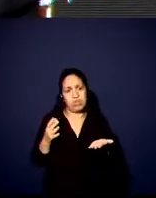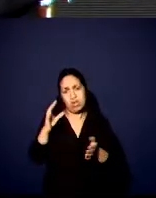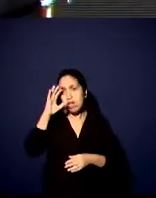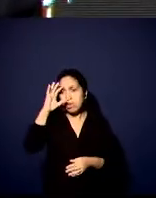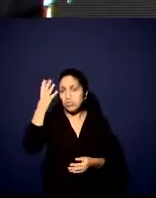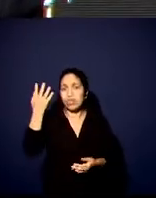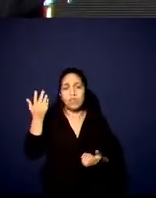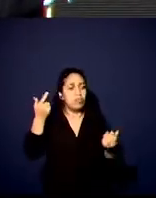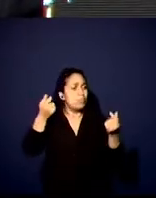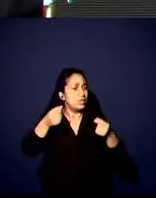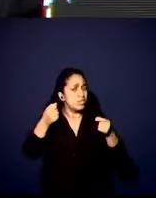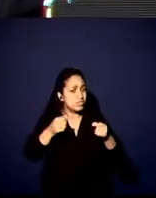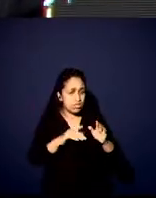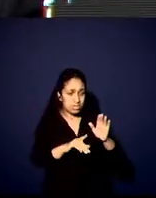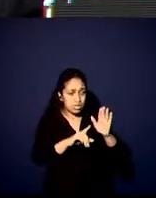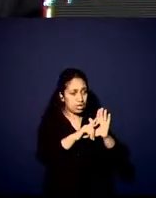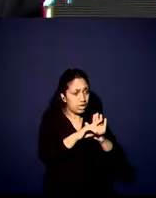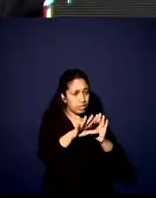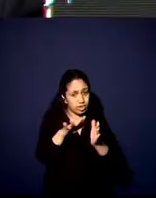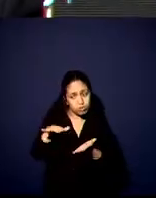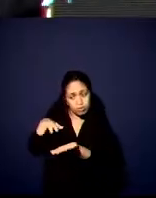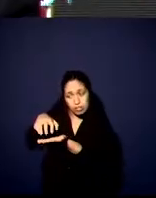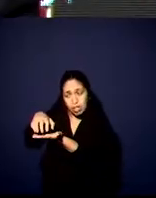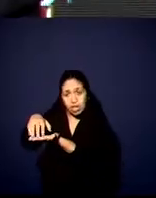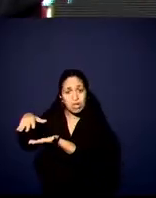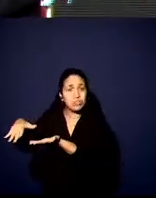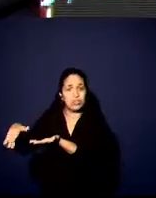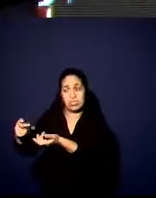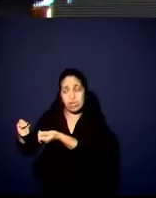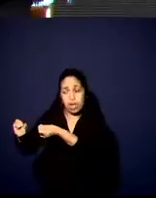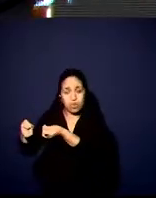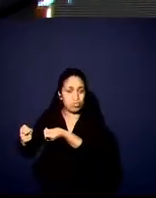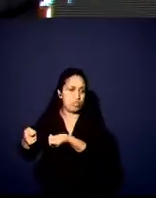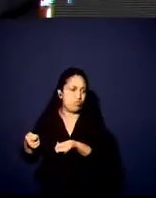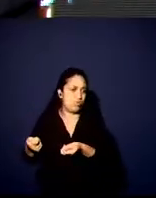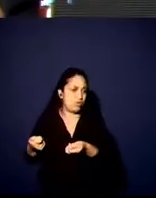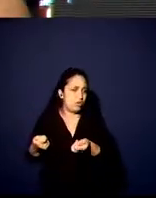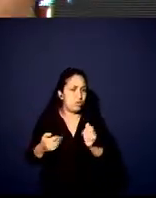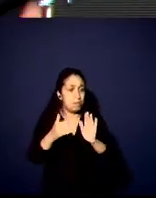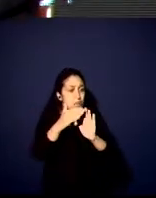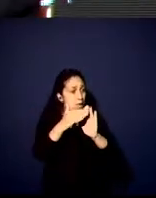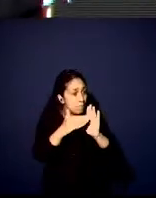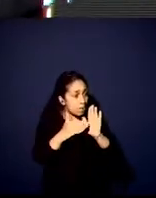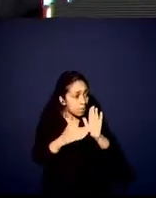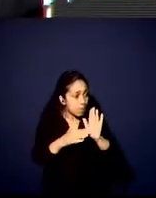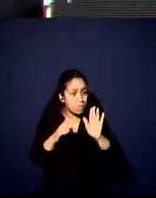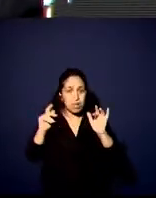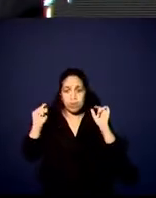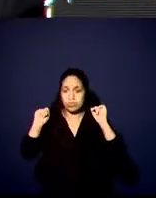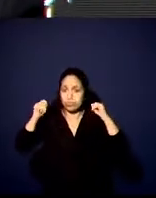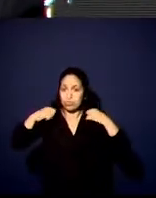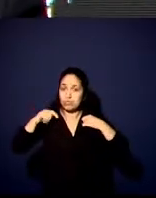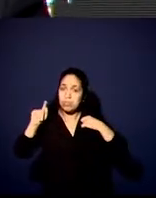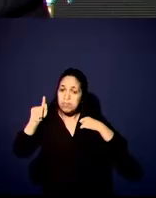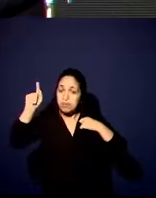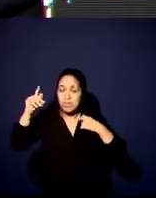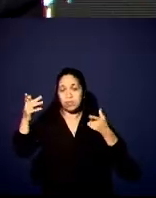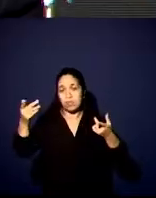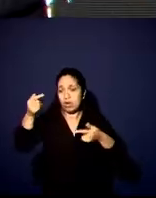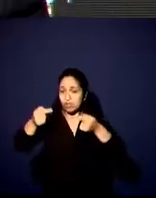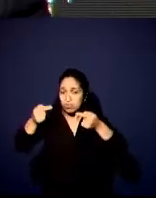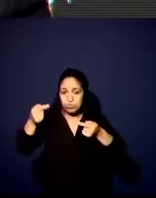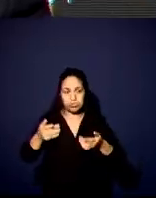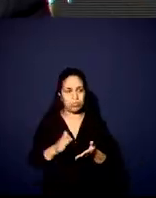na lei quanto nas agências reguladoras nós temos questões que estão postas aí no Supremo com discussões e quando a gente